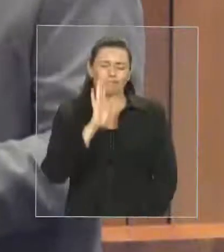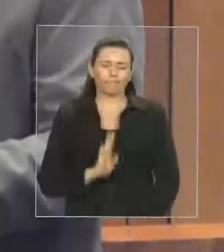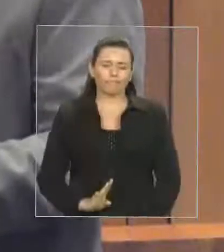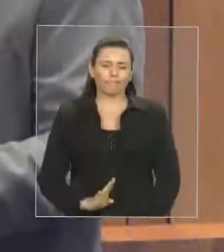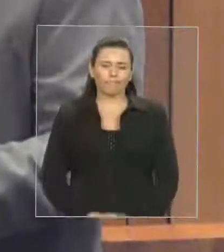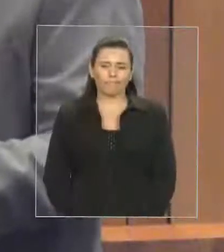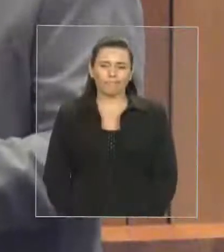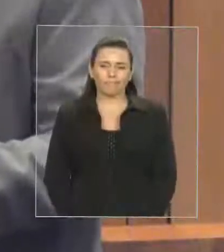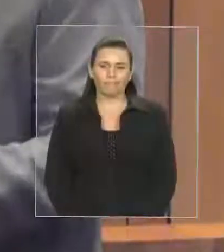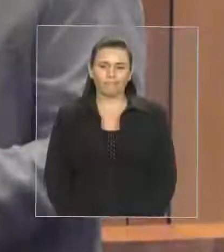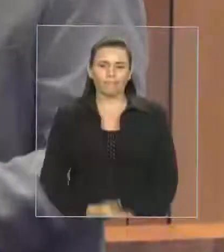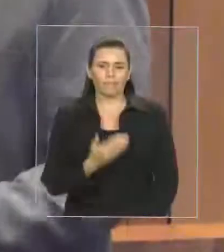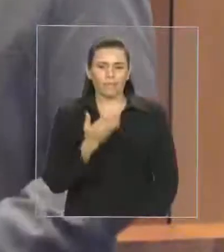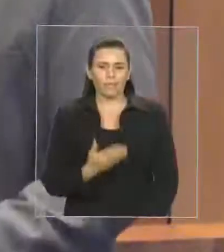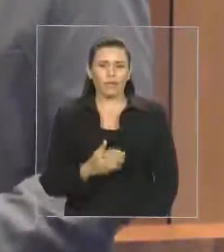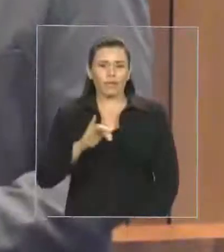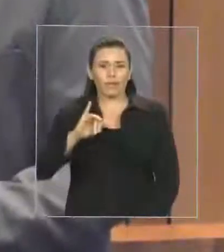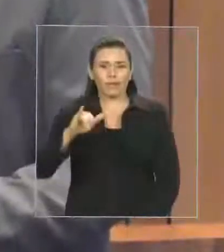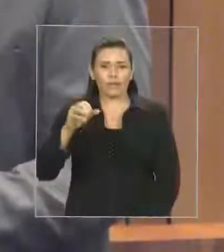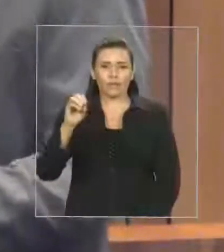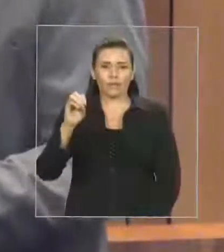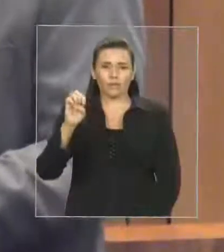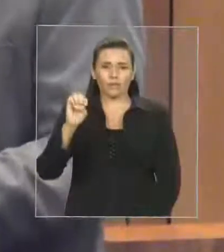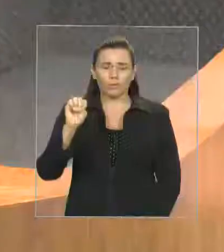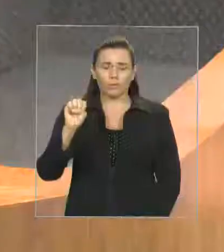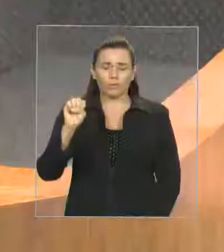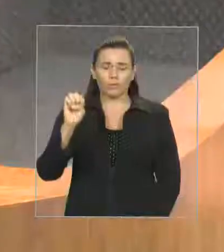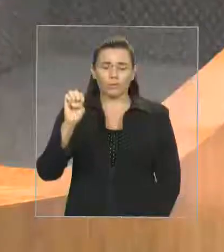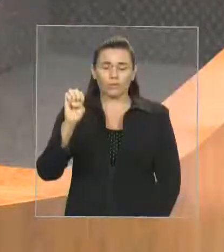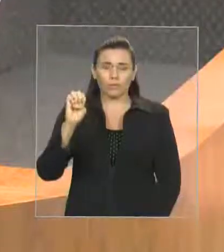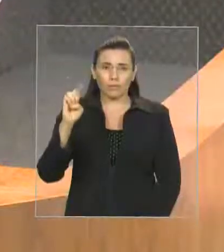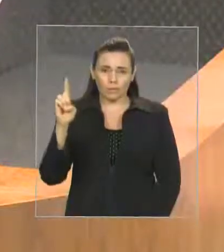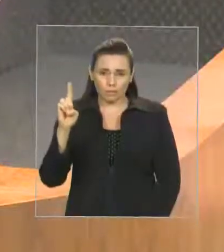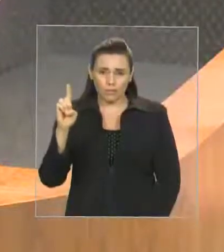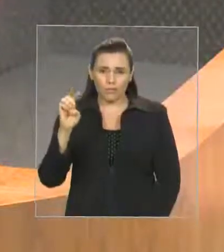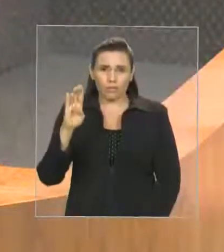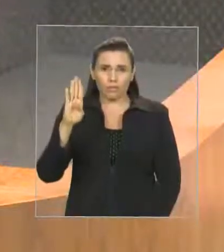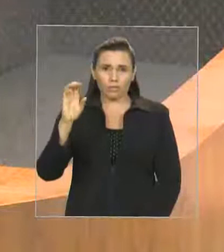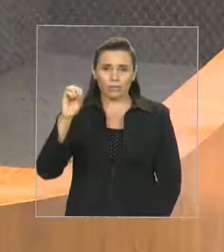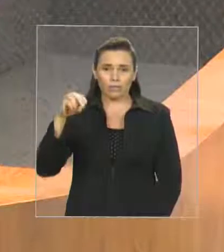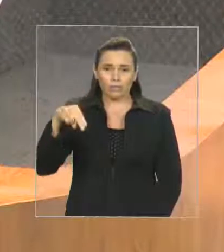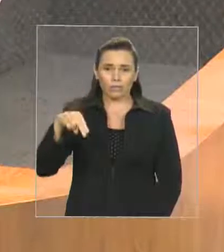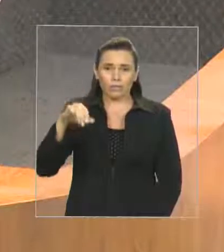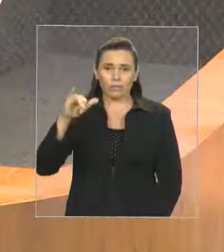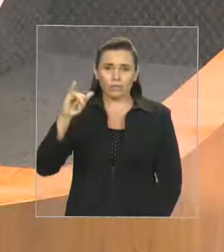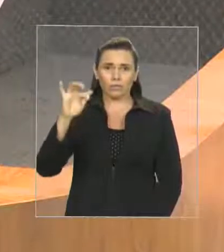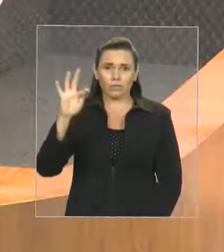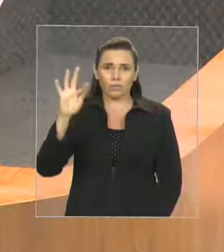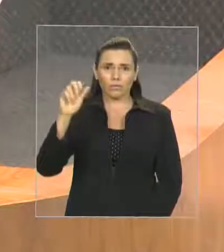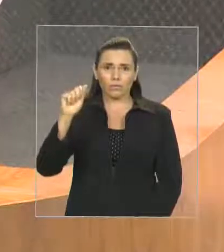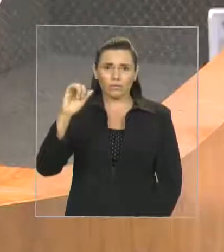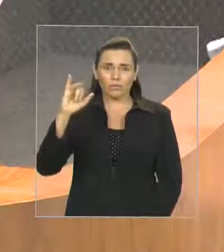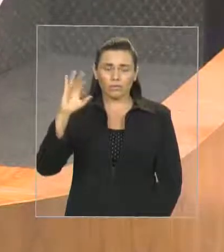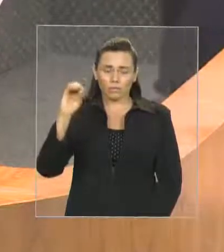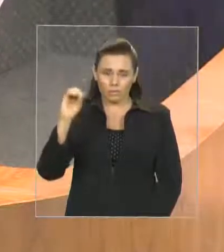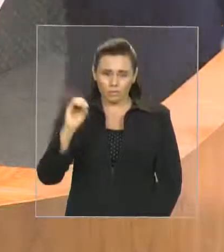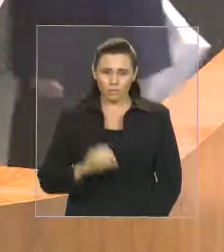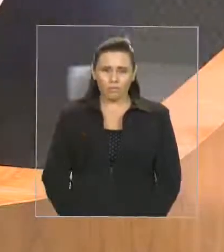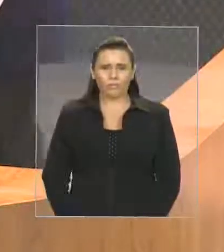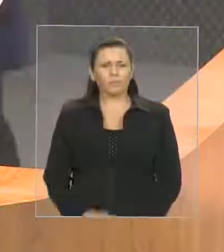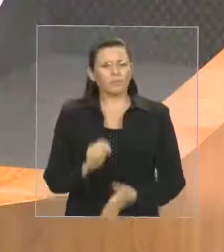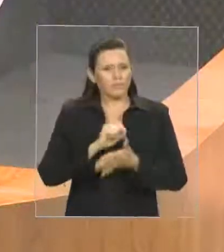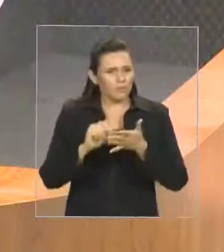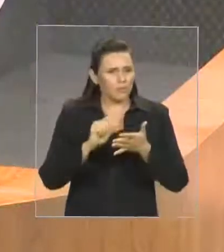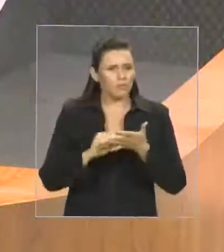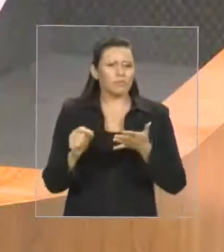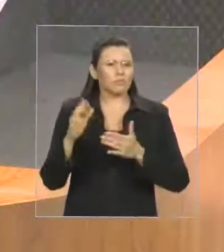José Bonifácio de Andrade e Silva, homem de ciência, estadista, escritor, orador parlamentar,